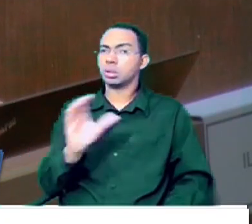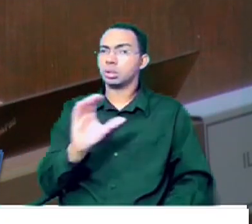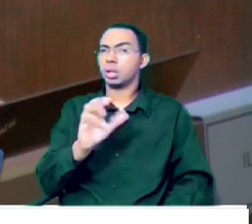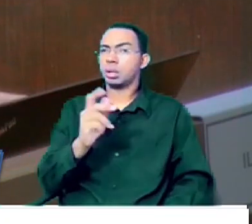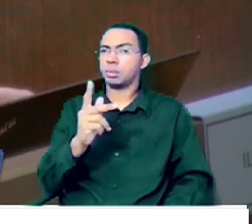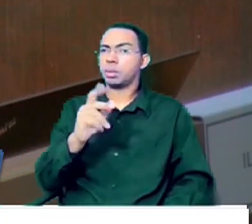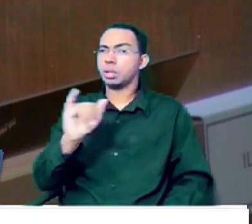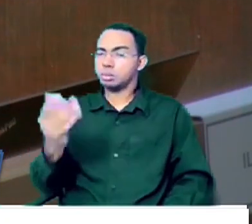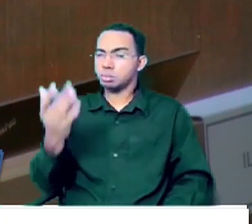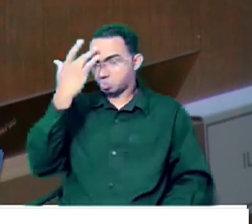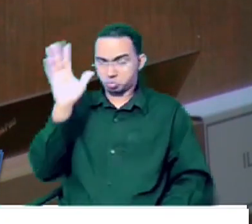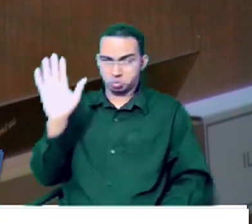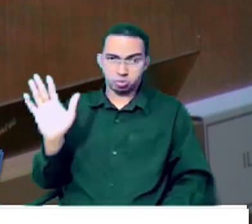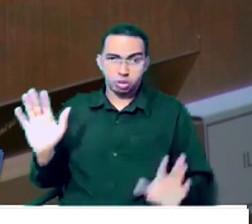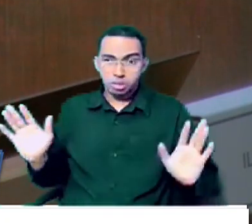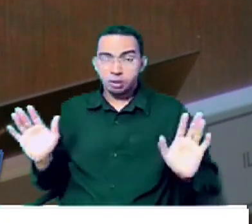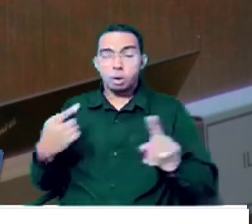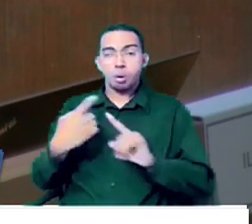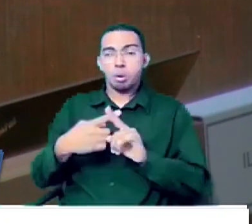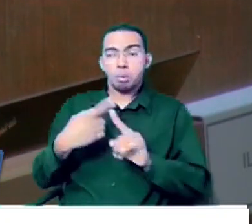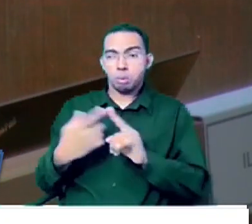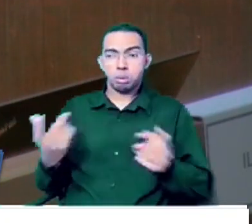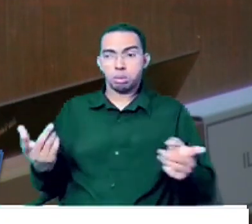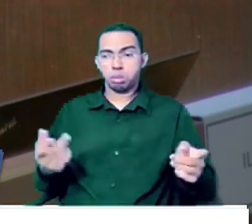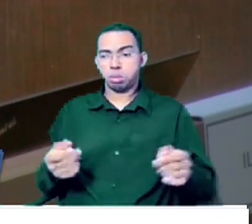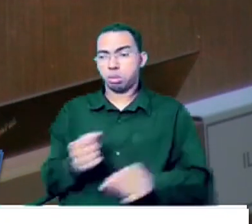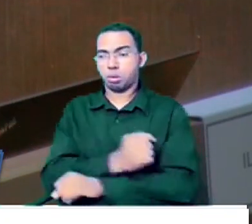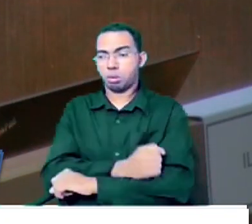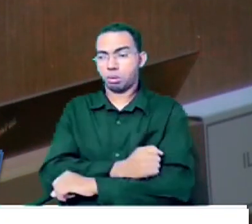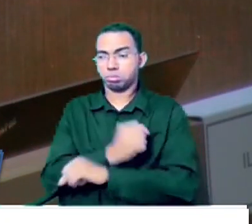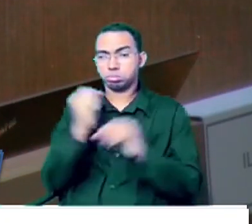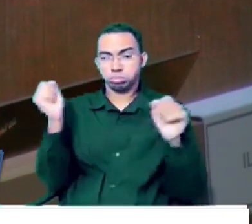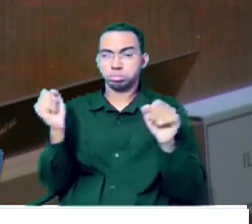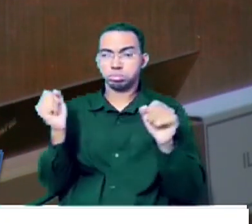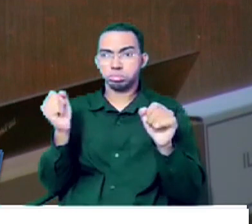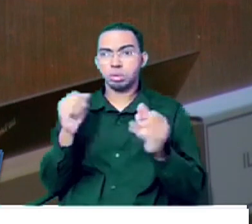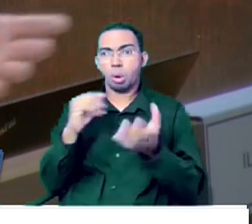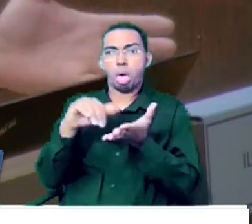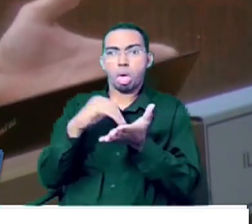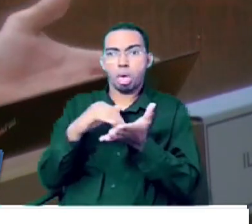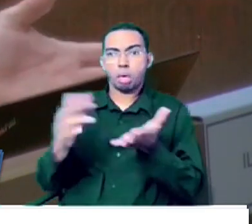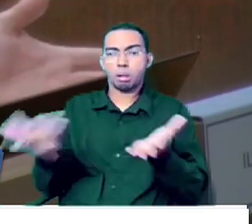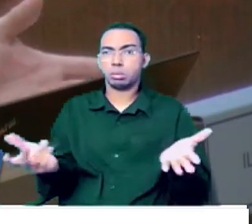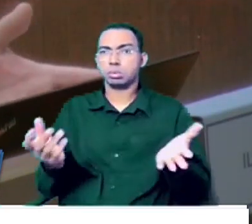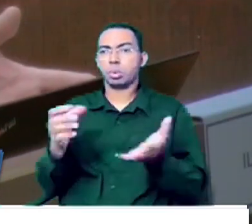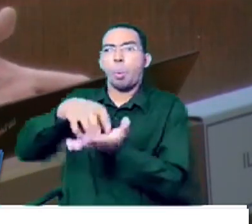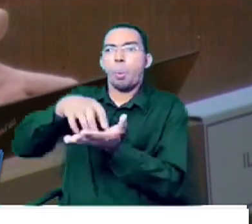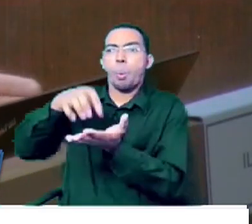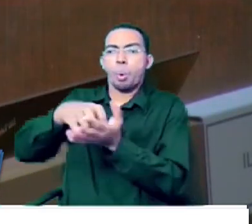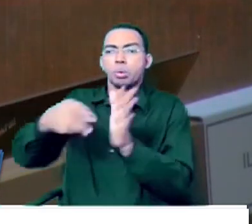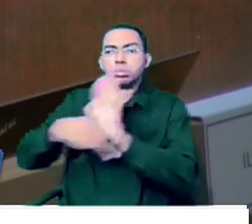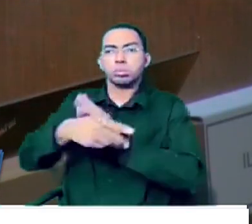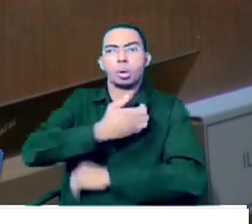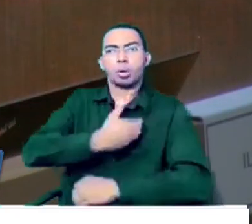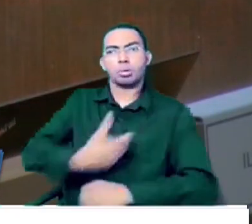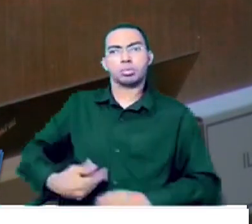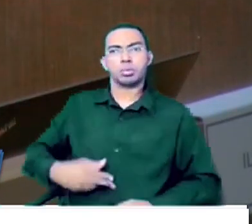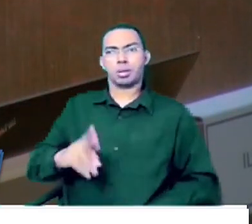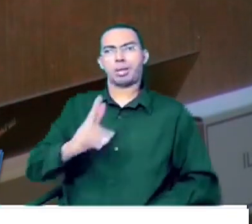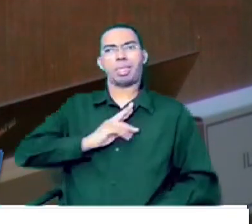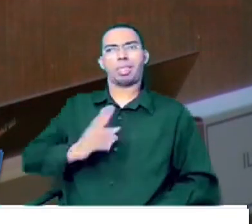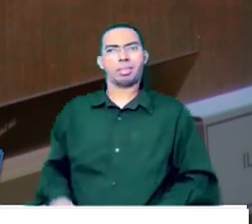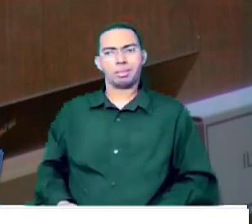acompanhamento, porque é inadmissível uma secretaria, um órgão do Executivo não mandar resposta para nós ou